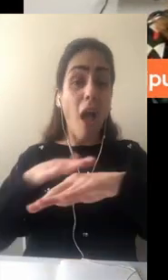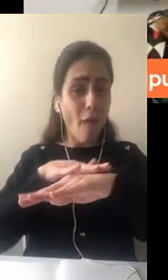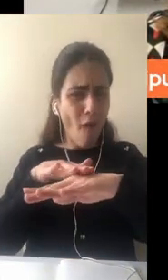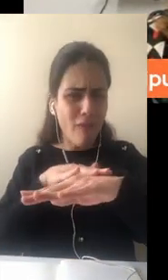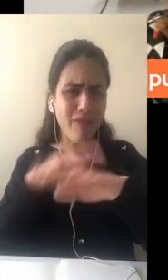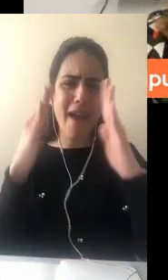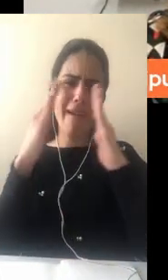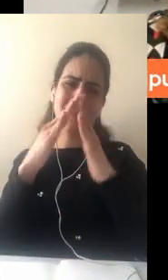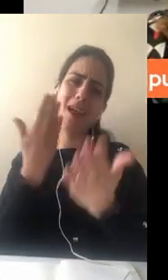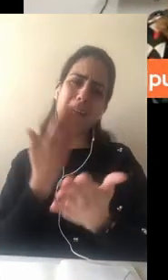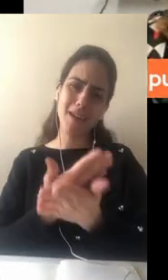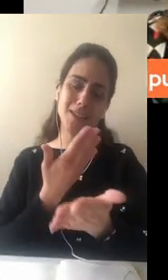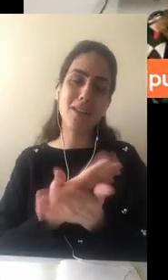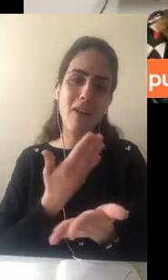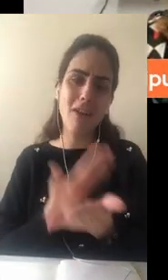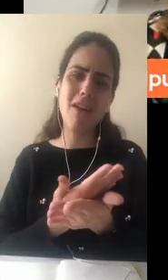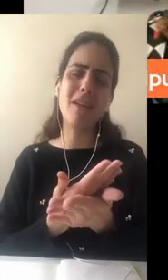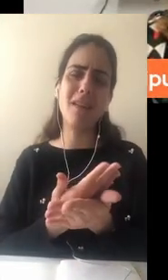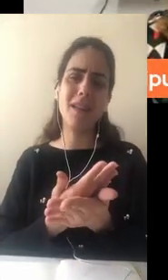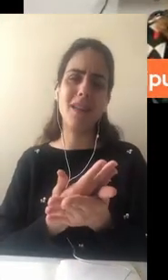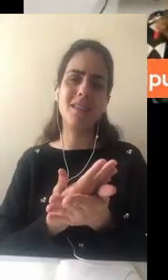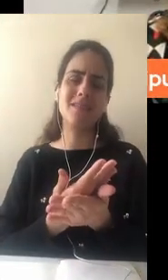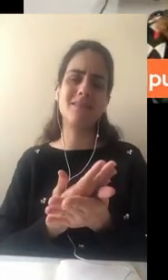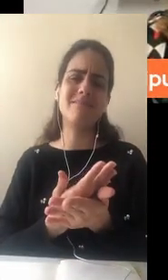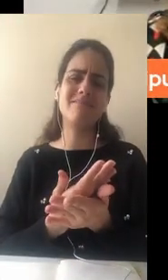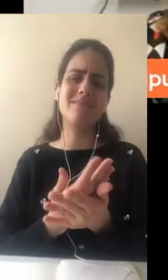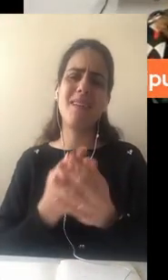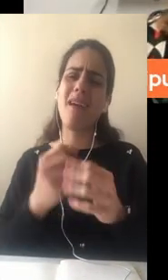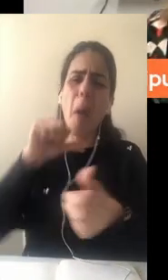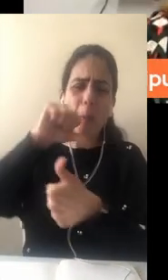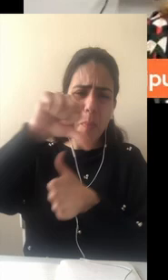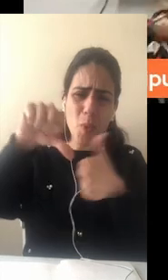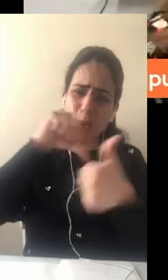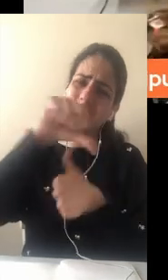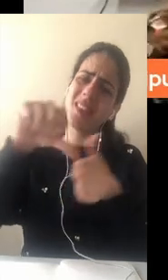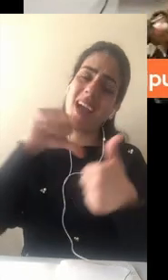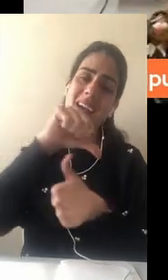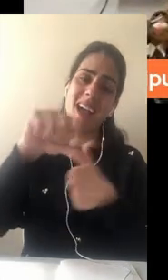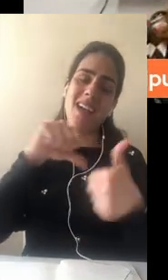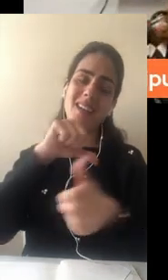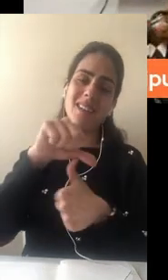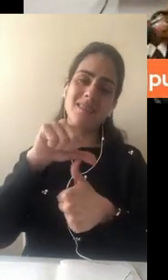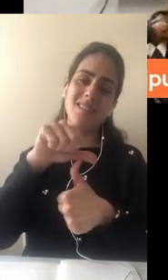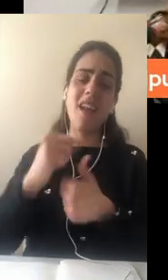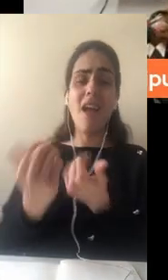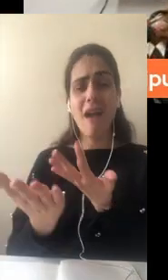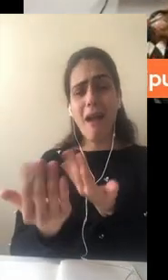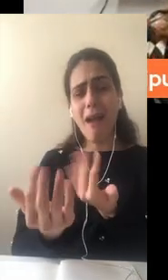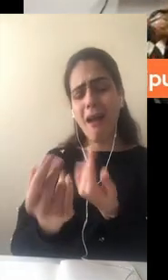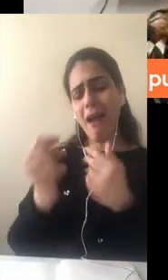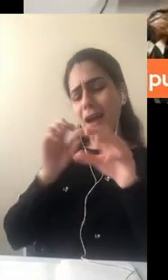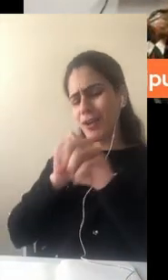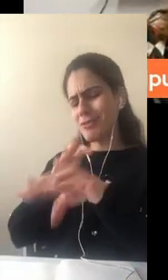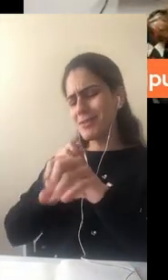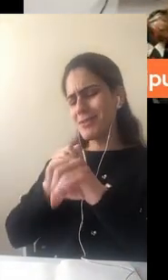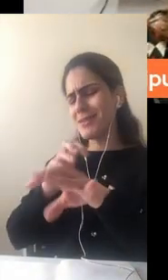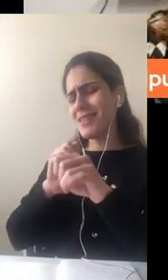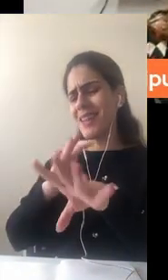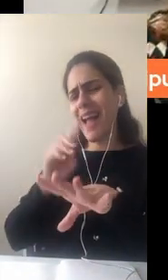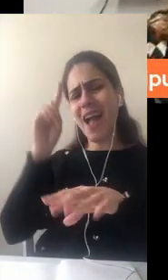Thanksgiving? Que tal também oportunizar doce? Ensinar os nossos jovens a serem gratos,